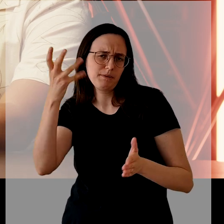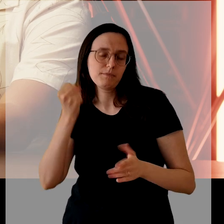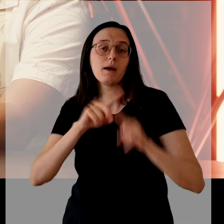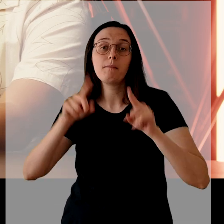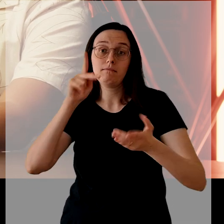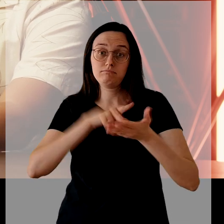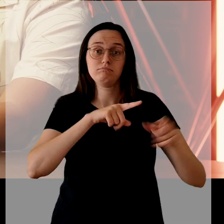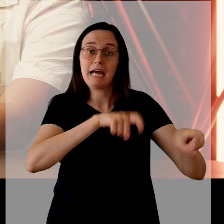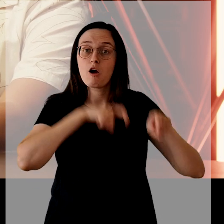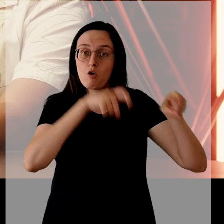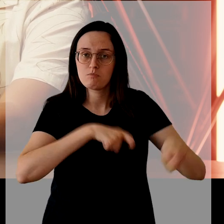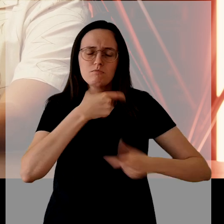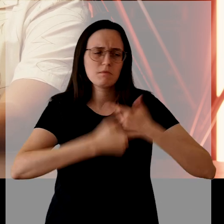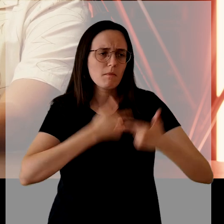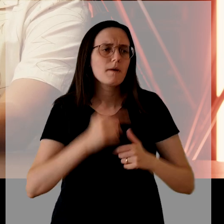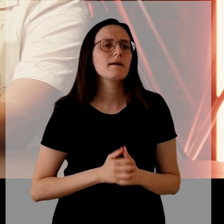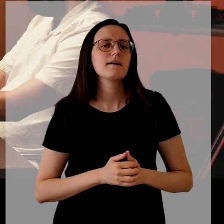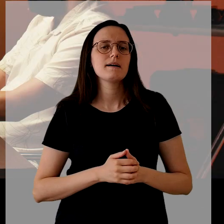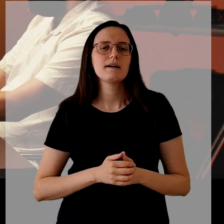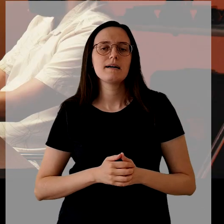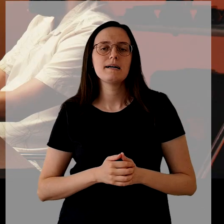é agrônomo. E ele trabalhava